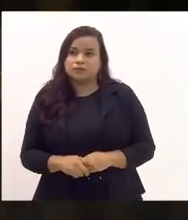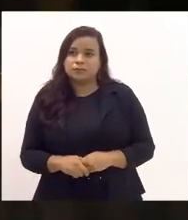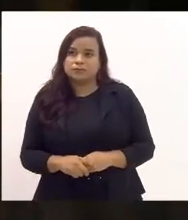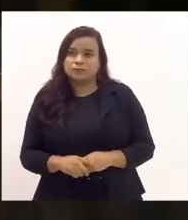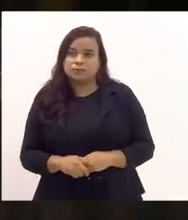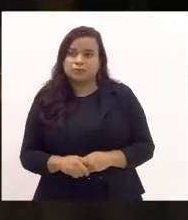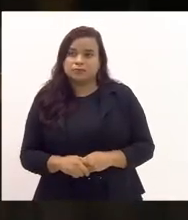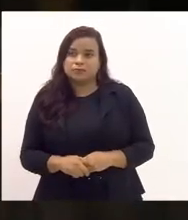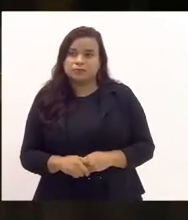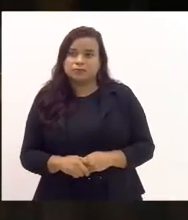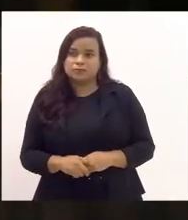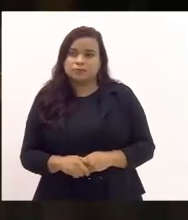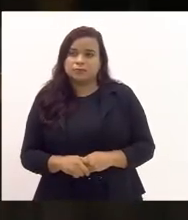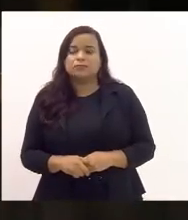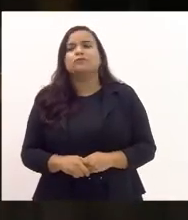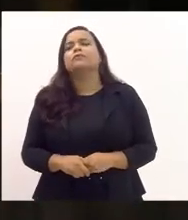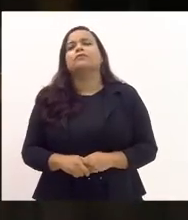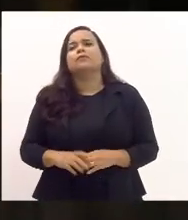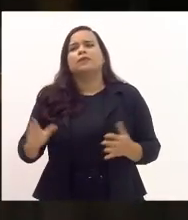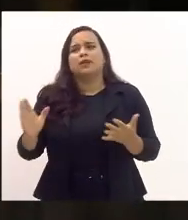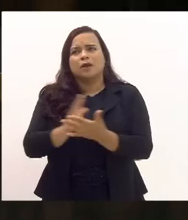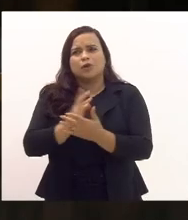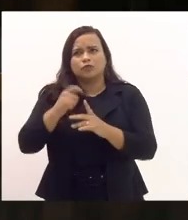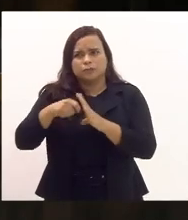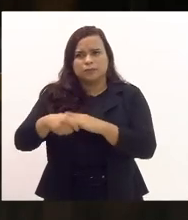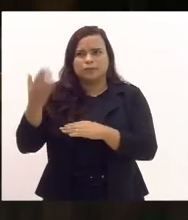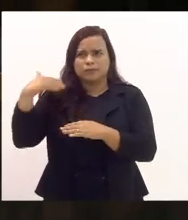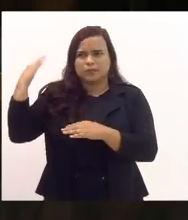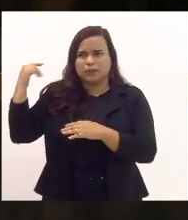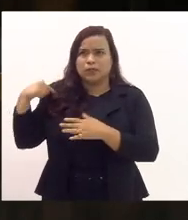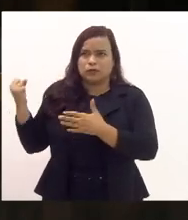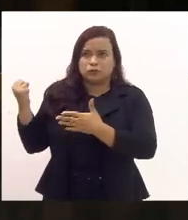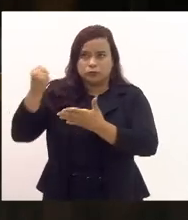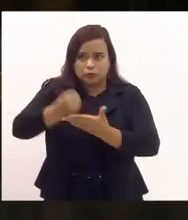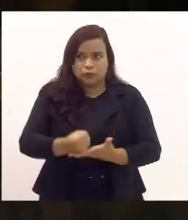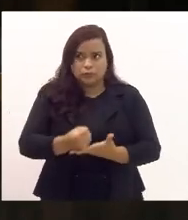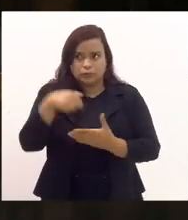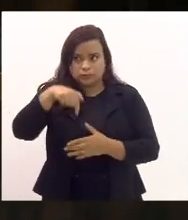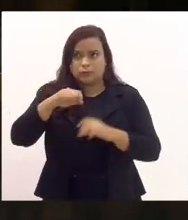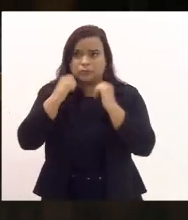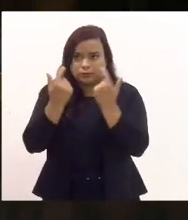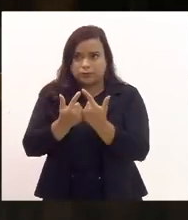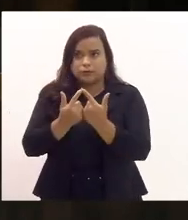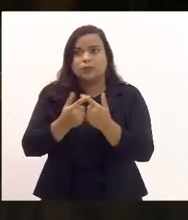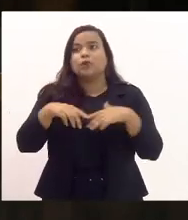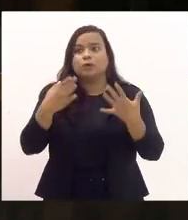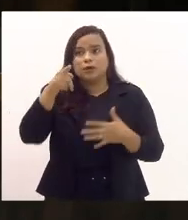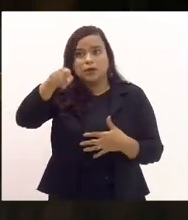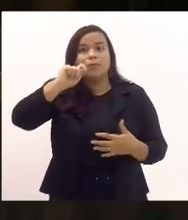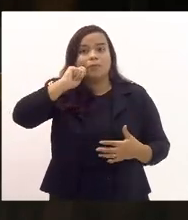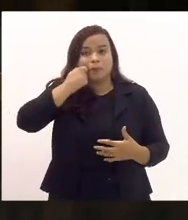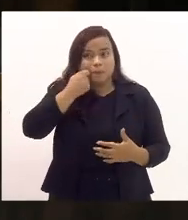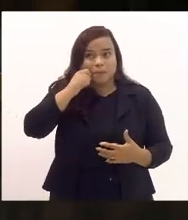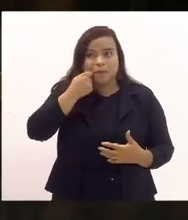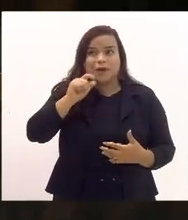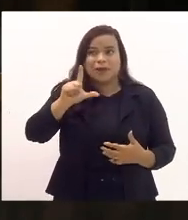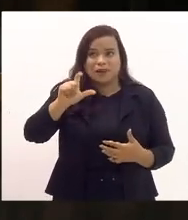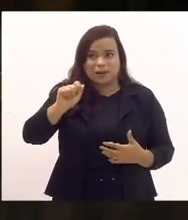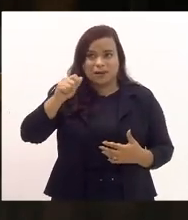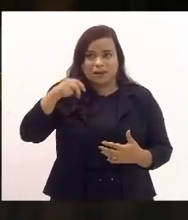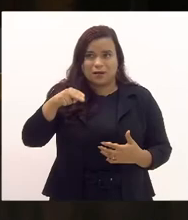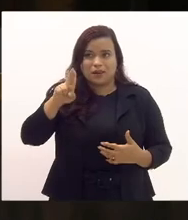algum eu acredito que alguns meses atrás eu trouxe esse tema aqui na casa quando essa padaria lá